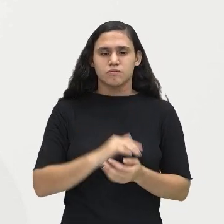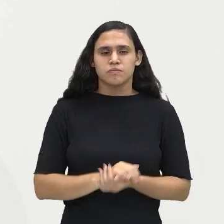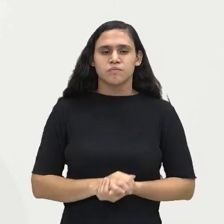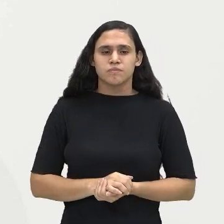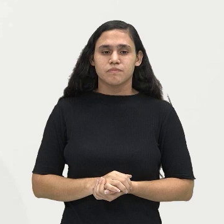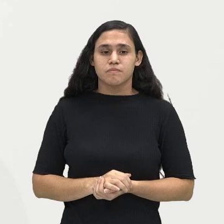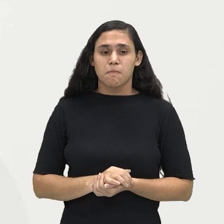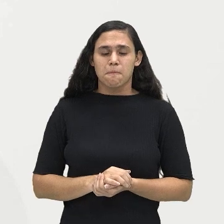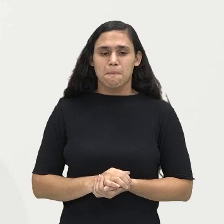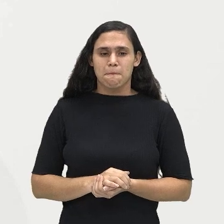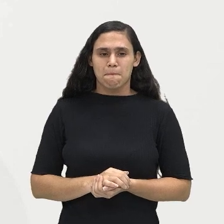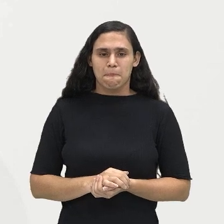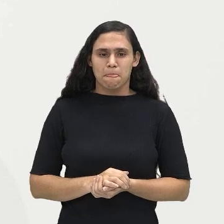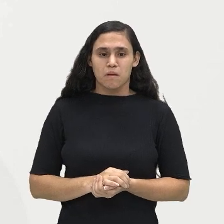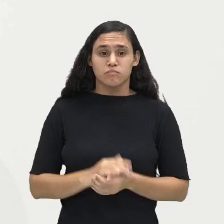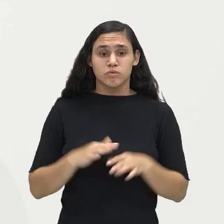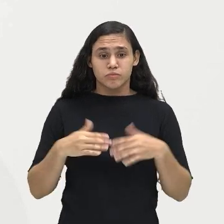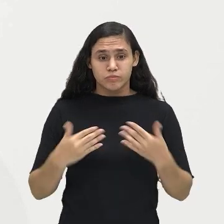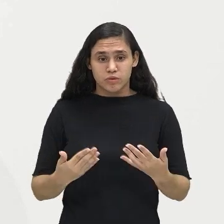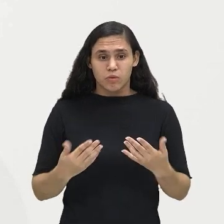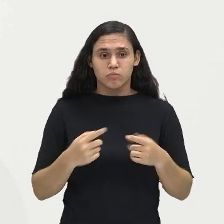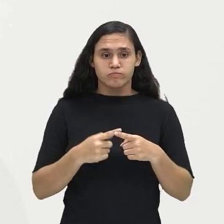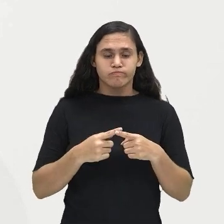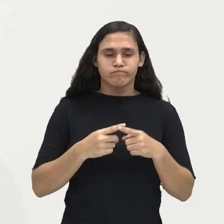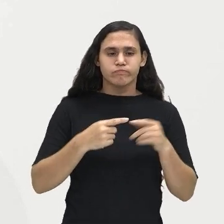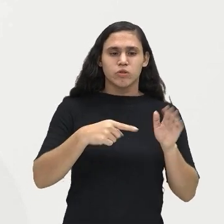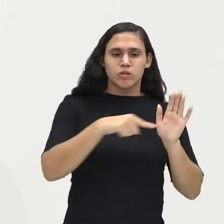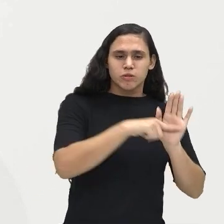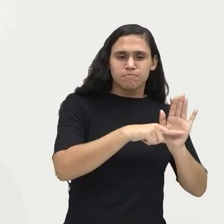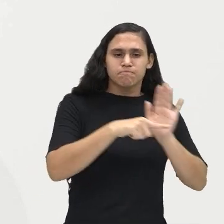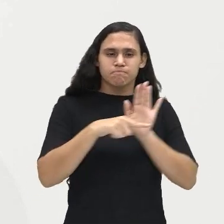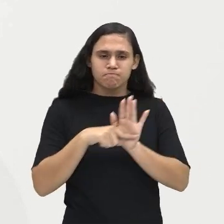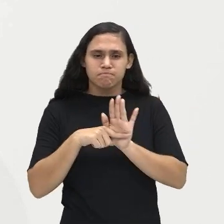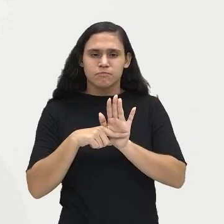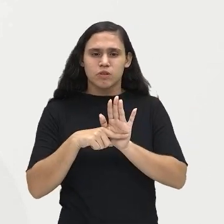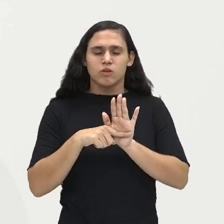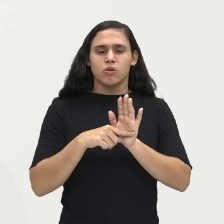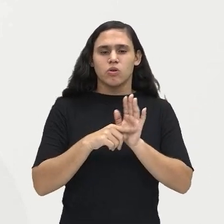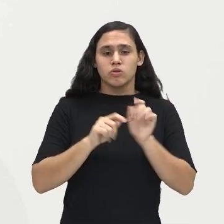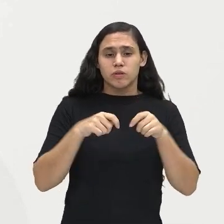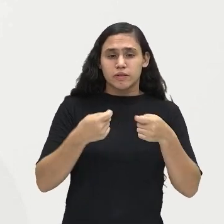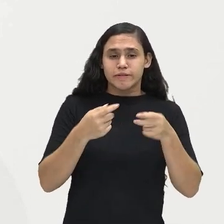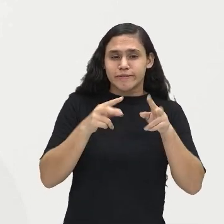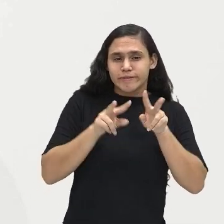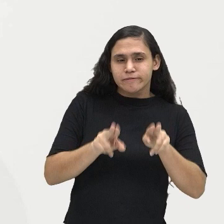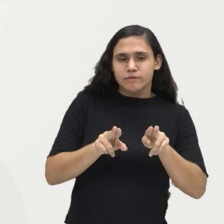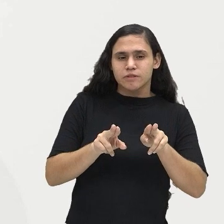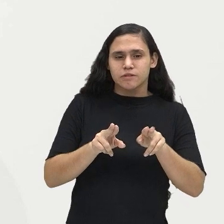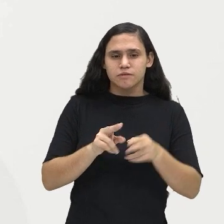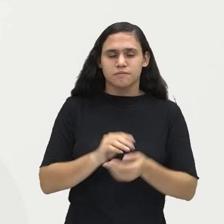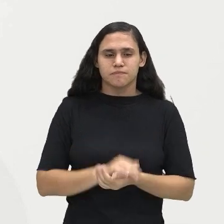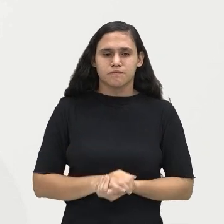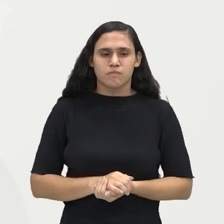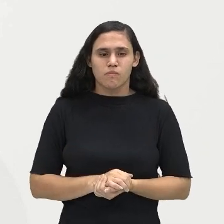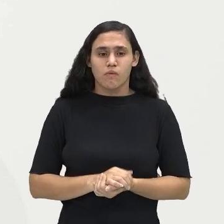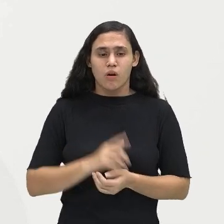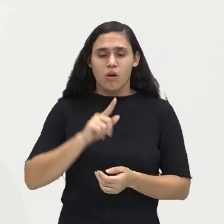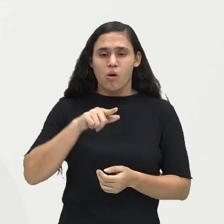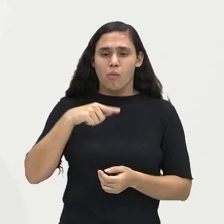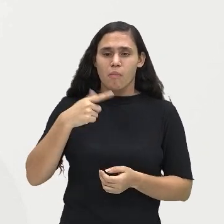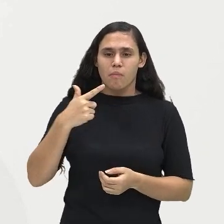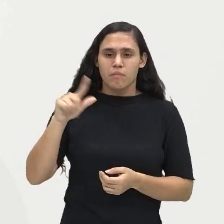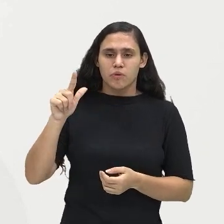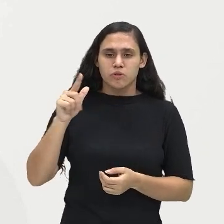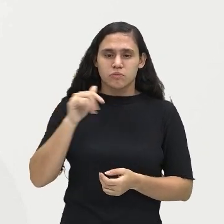72. Por isso, nós ficamos com mais 72. Multiplicação de sinais iguais. Agora aqui, ó, temos uma multiplicação